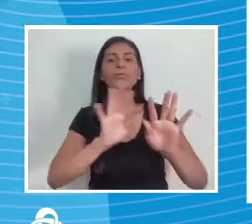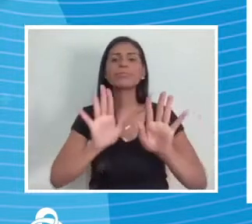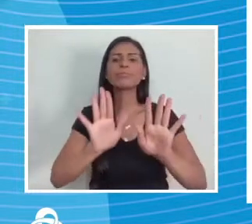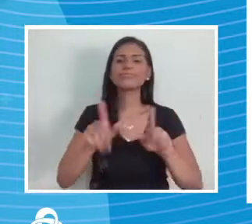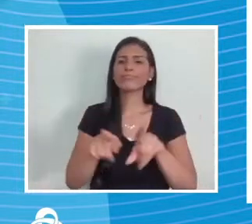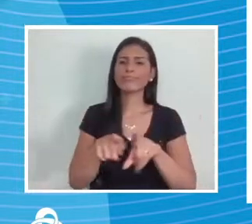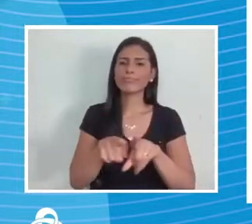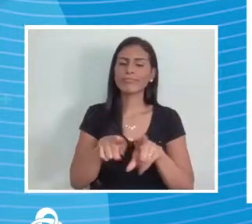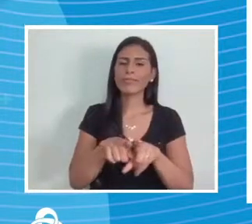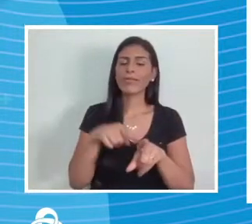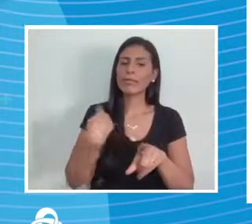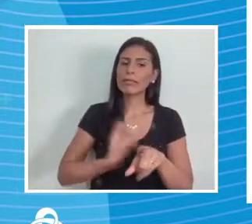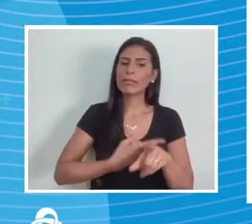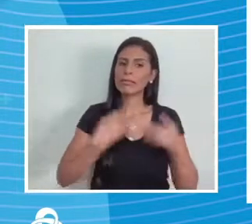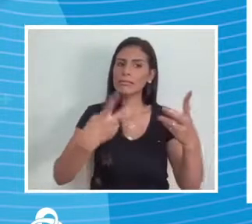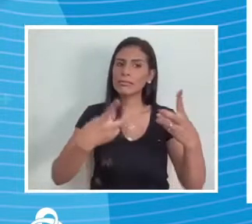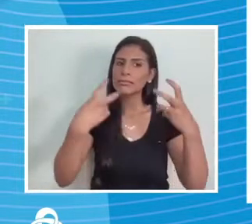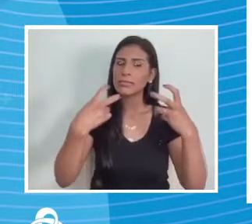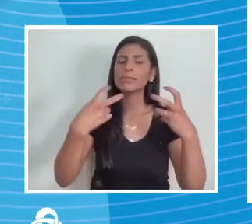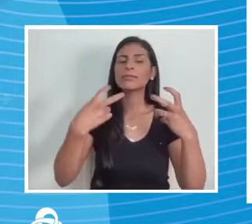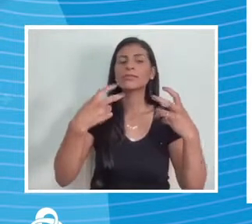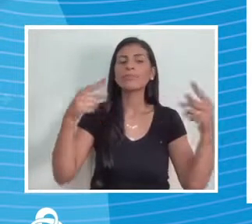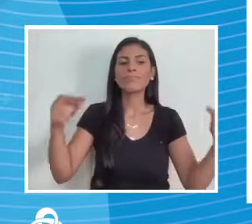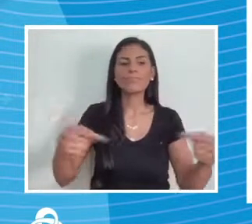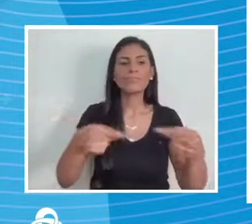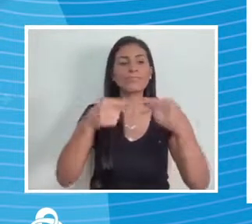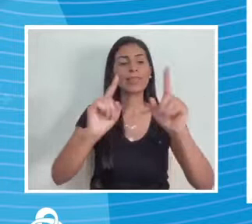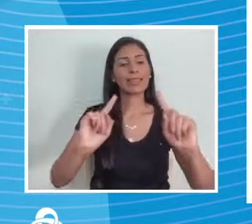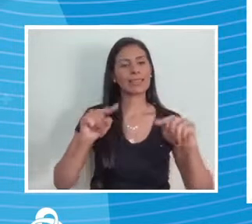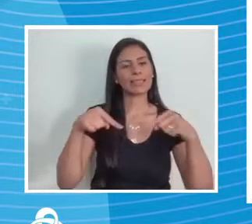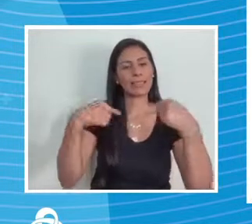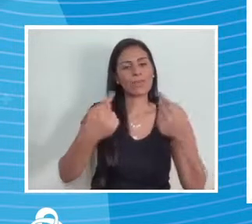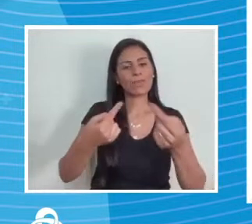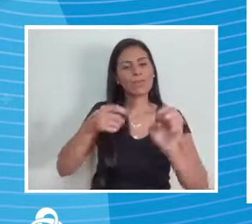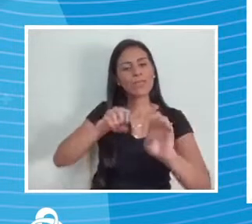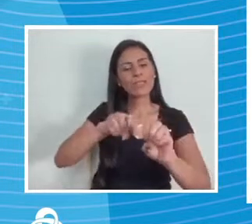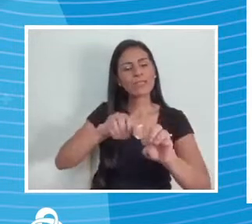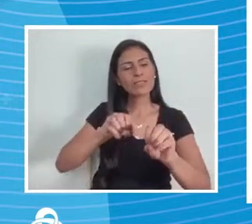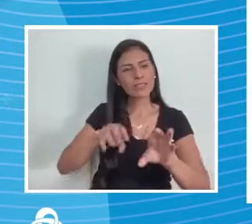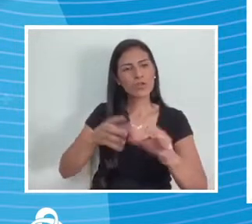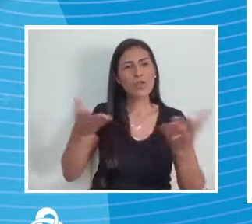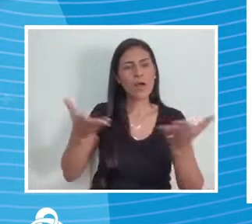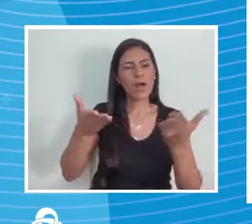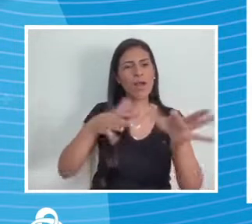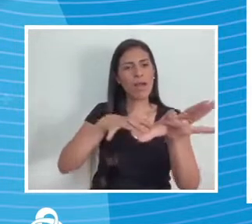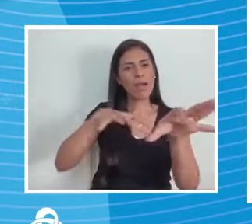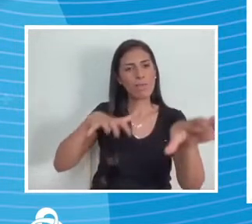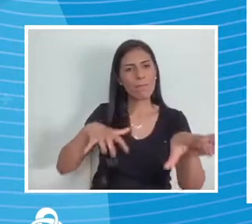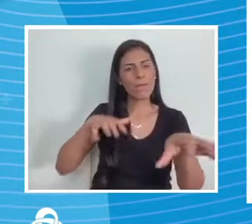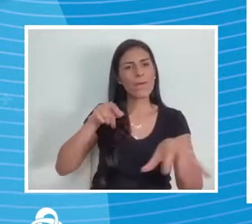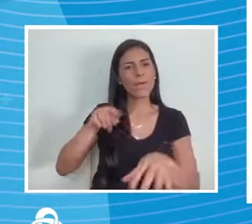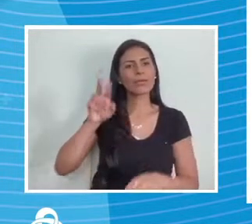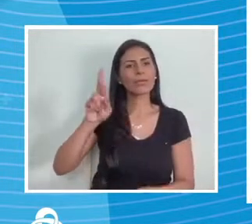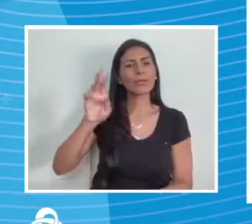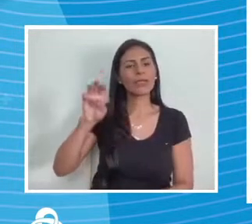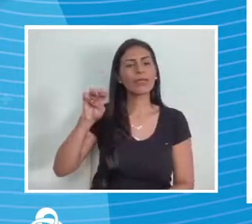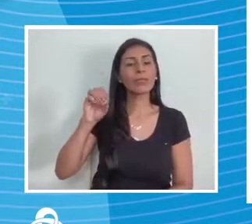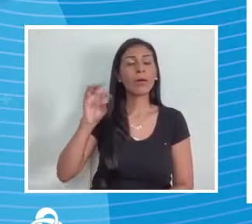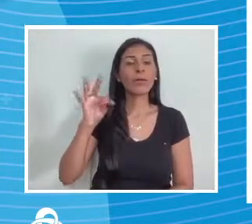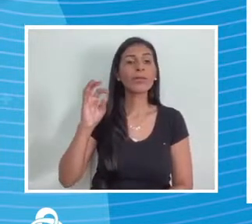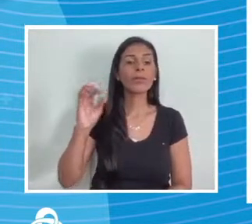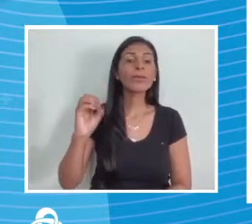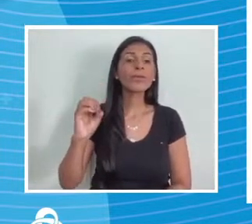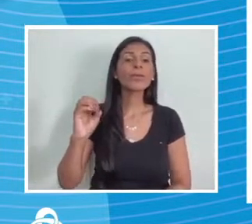específico do desafio do ensino remoto e dessas limitações de acesso ao aluno, são instrumentos muito parciais e muito reducionistas,